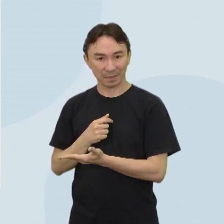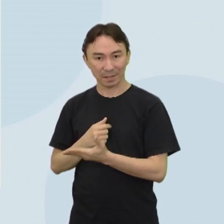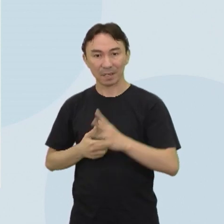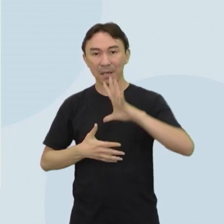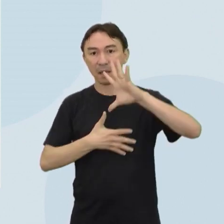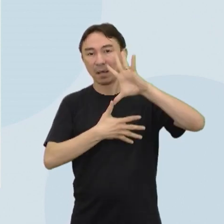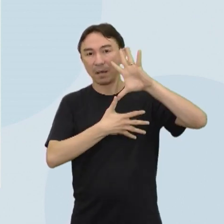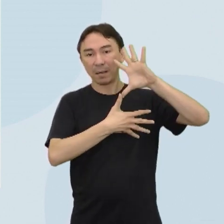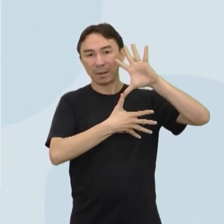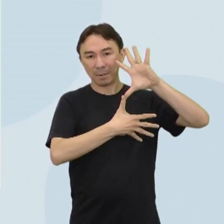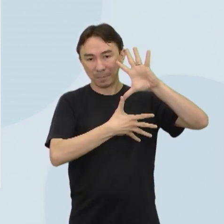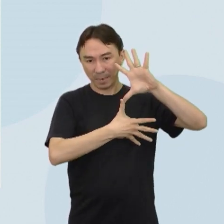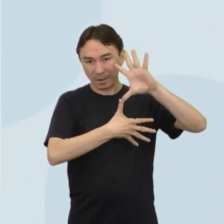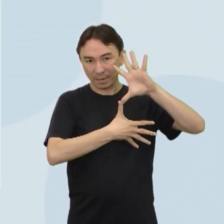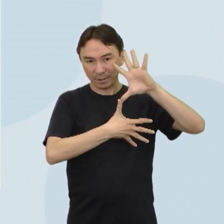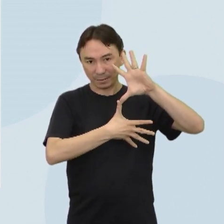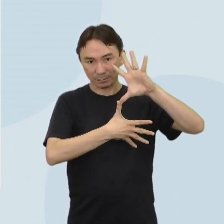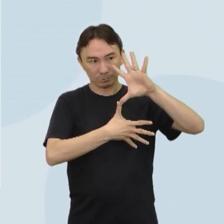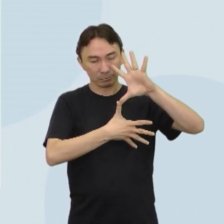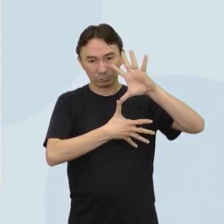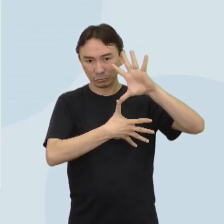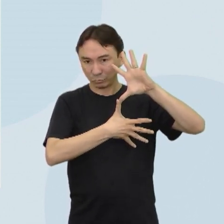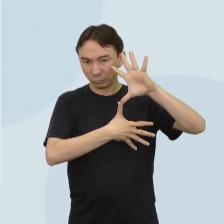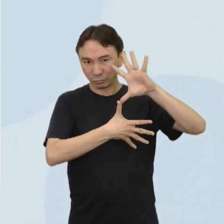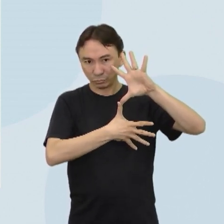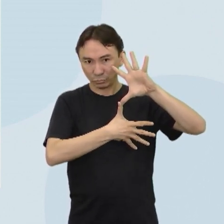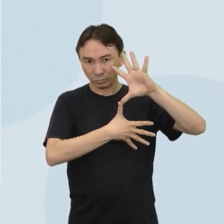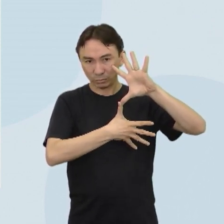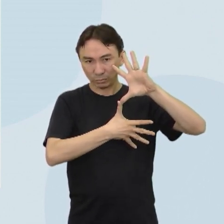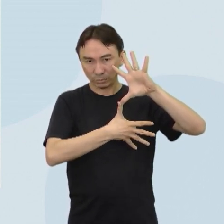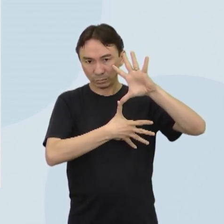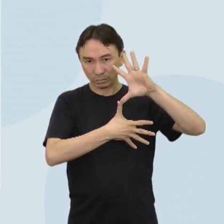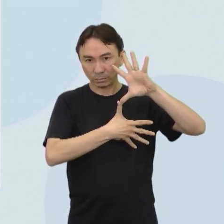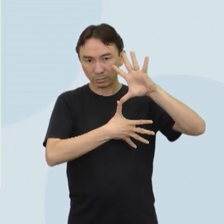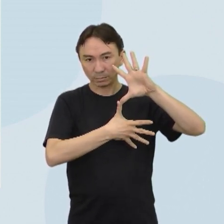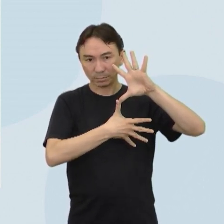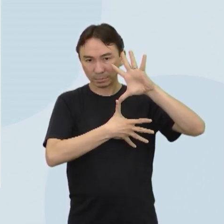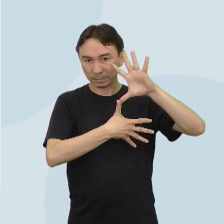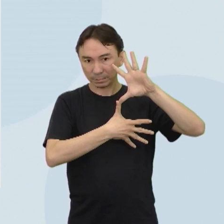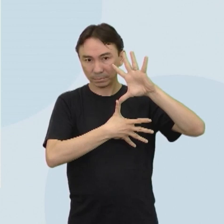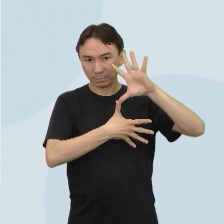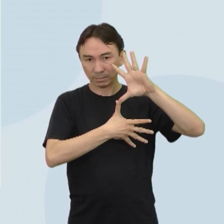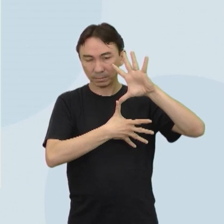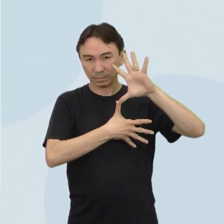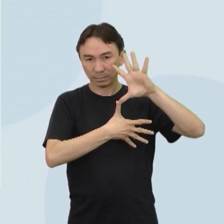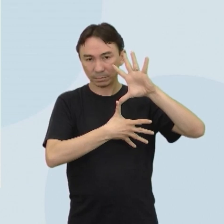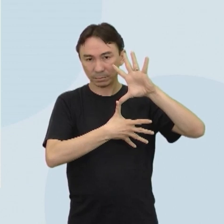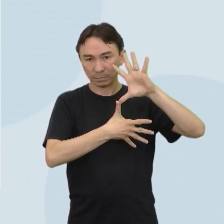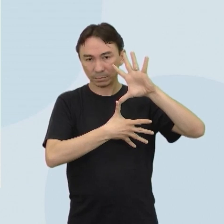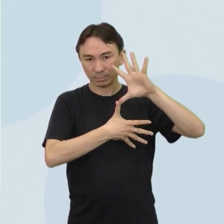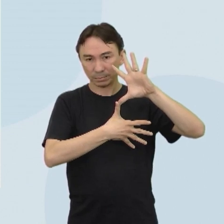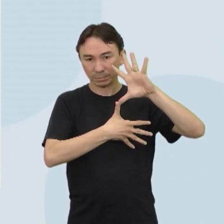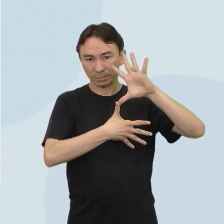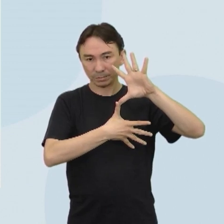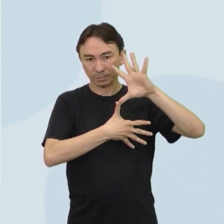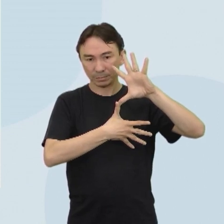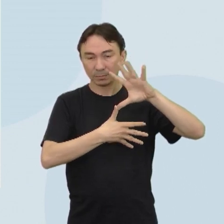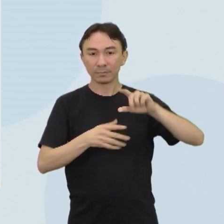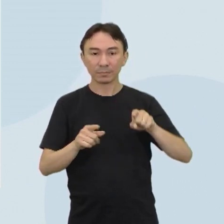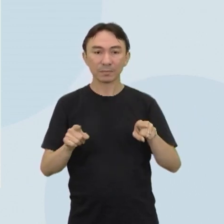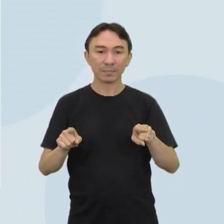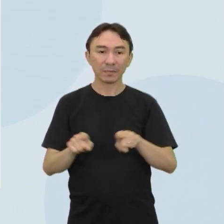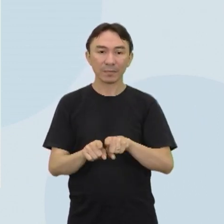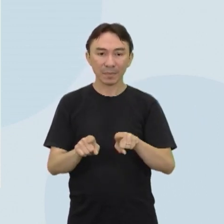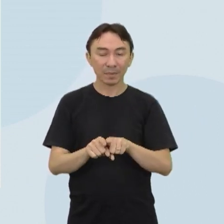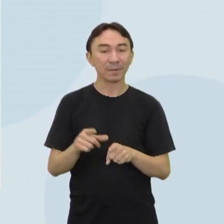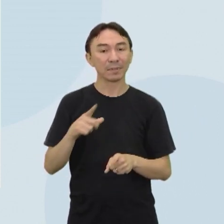Pega aí todo esse espaço aqui do continente, do planisfério. E aí nós vamos ter o outro que